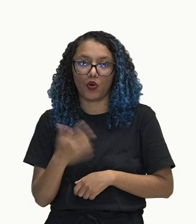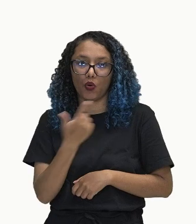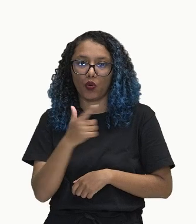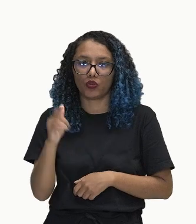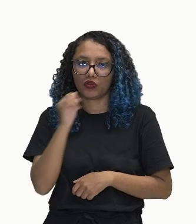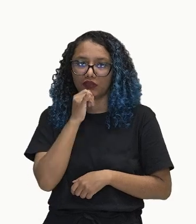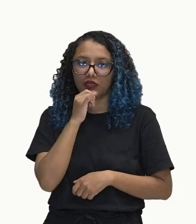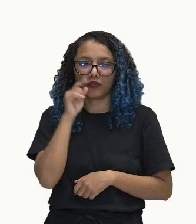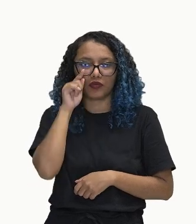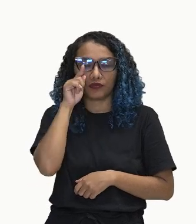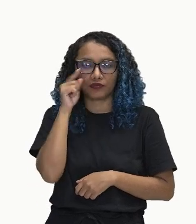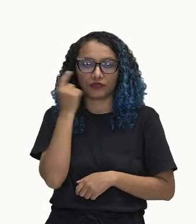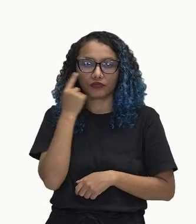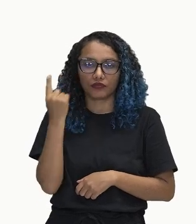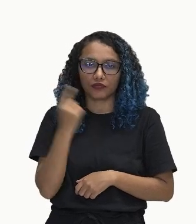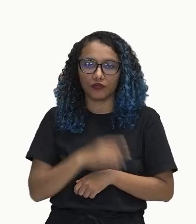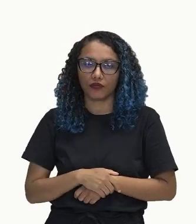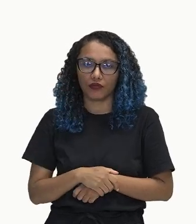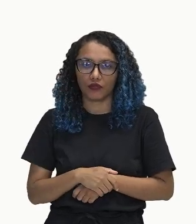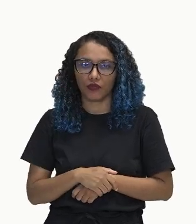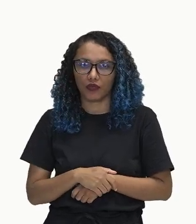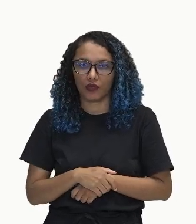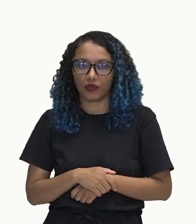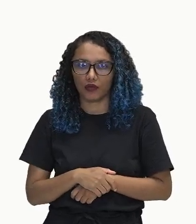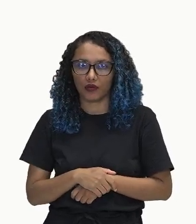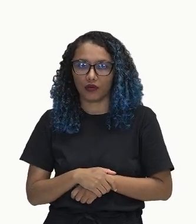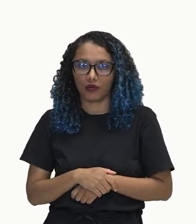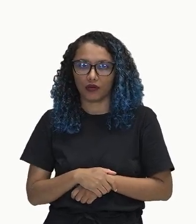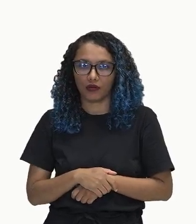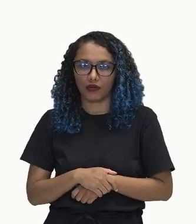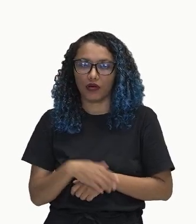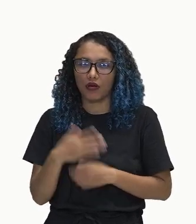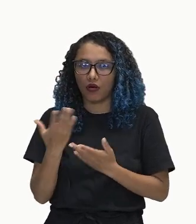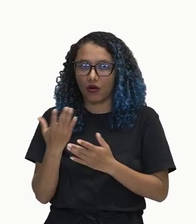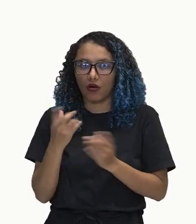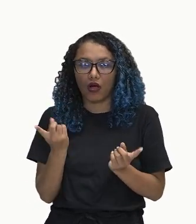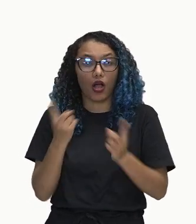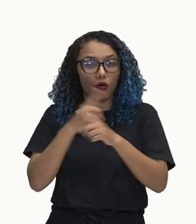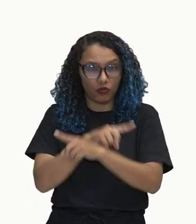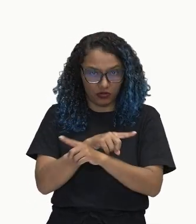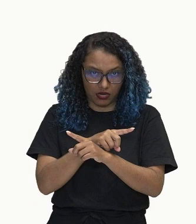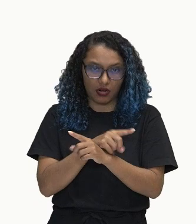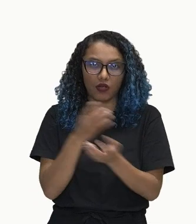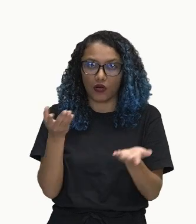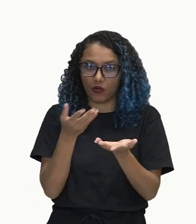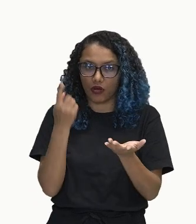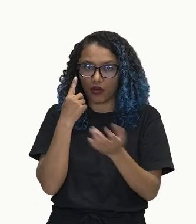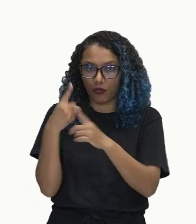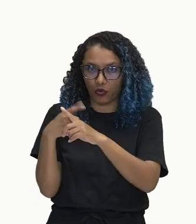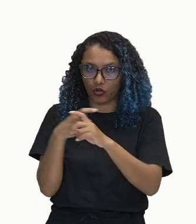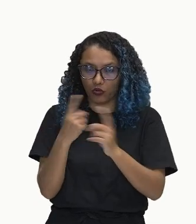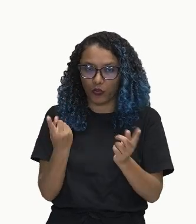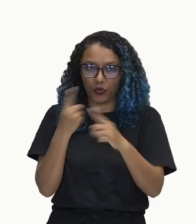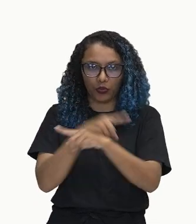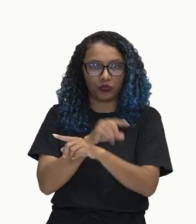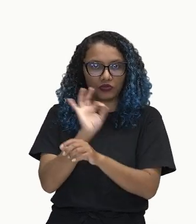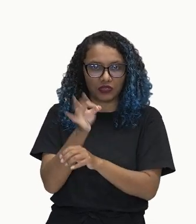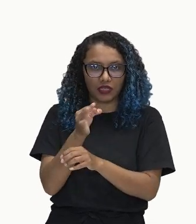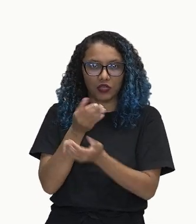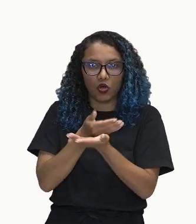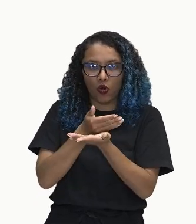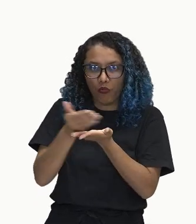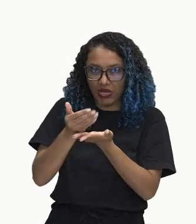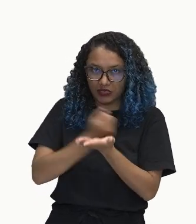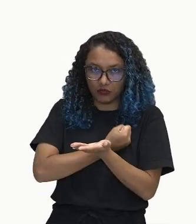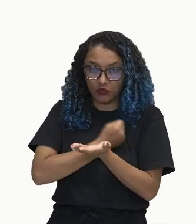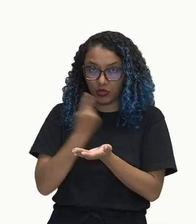um polinômio que está escrito, os seus valores, inverso, ou seja, ele está começando do termo